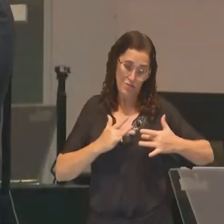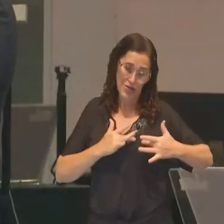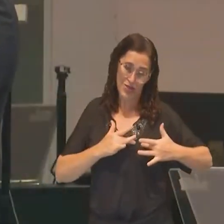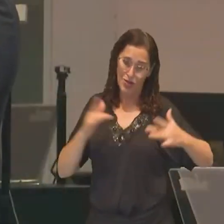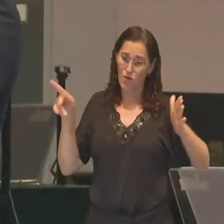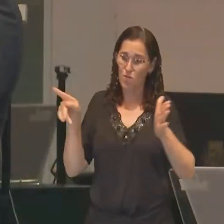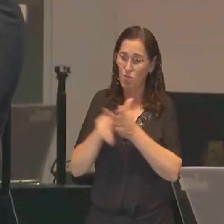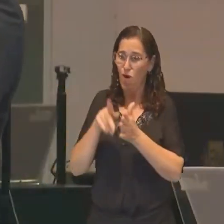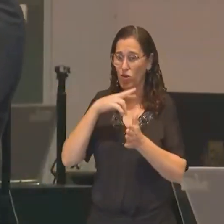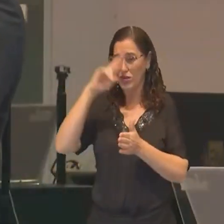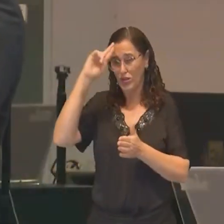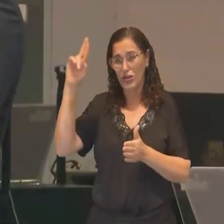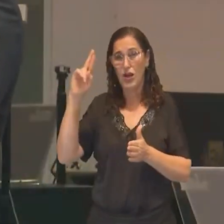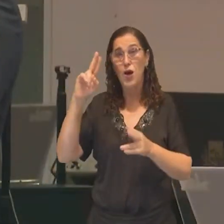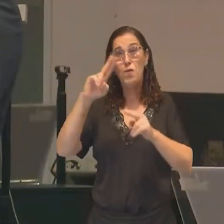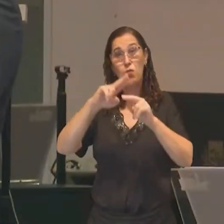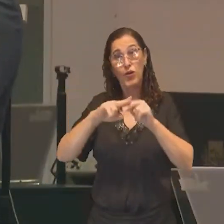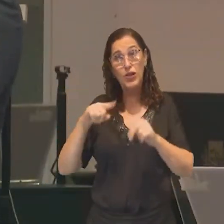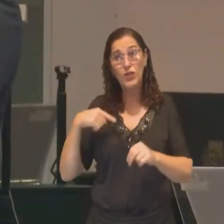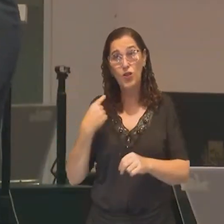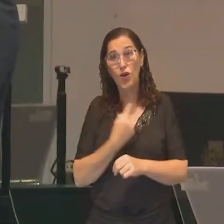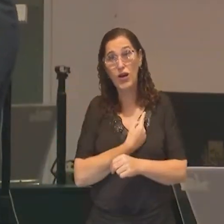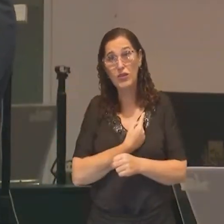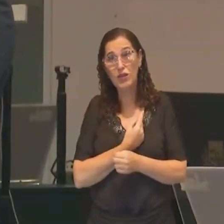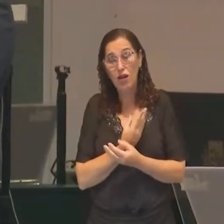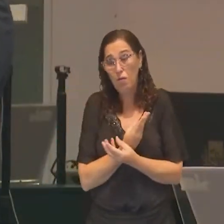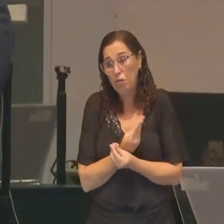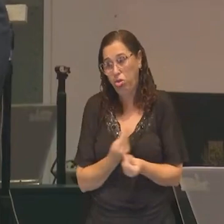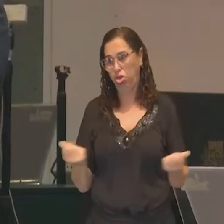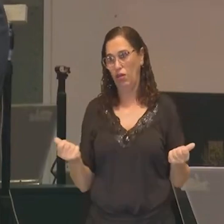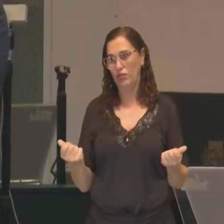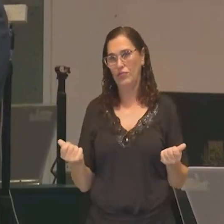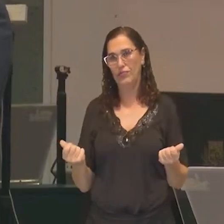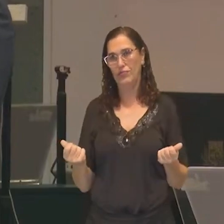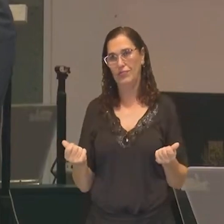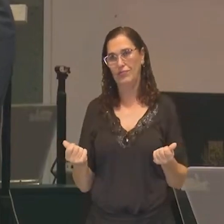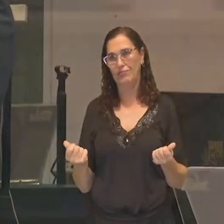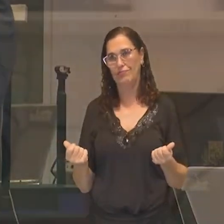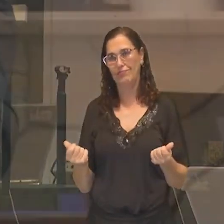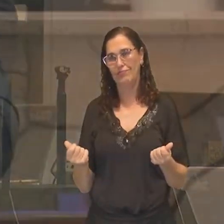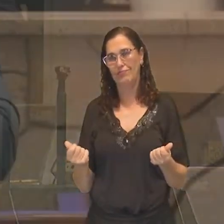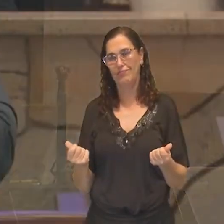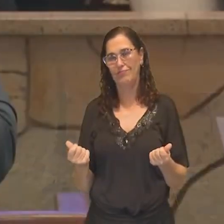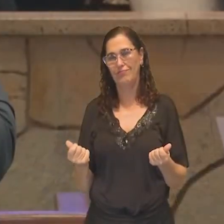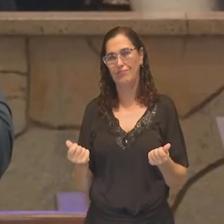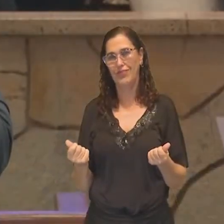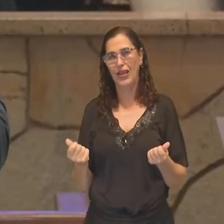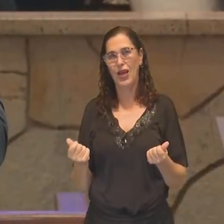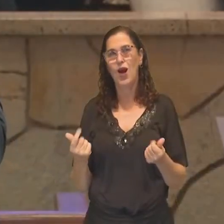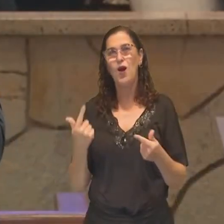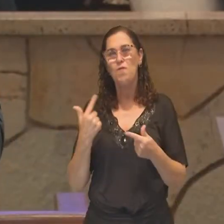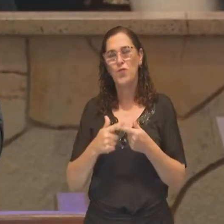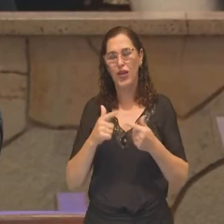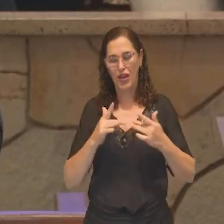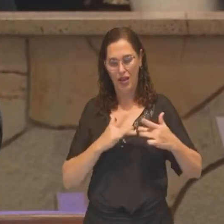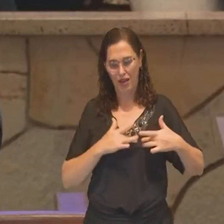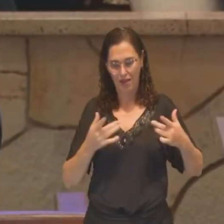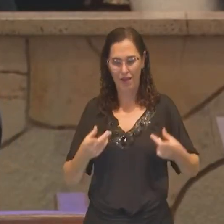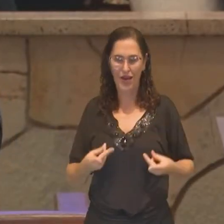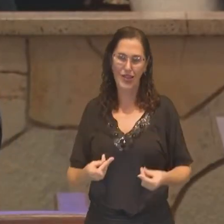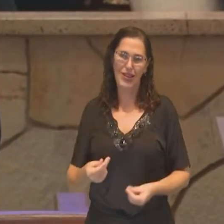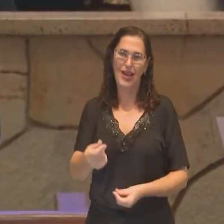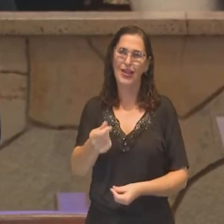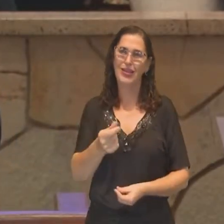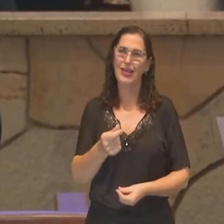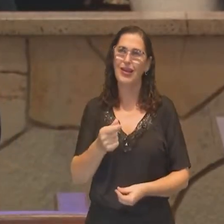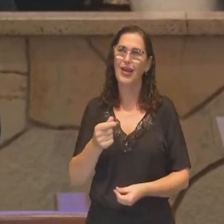do Senhor são a causa de não sermos consumidos. Elas não têm fim.